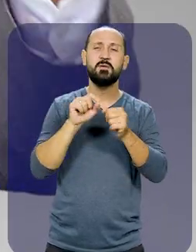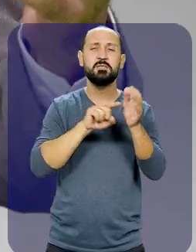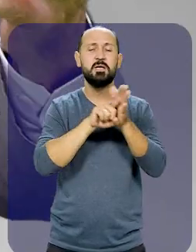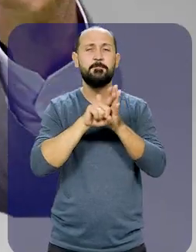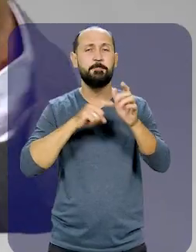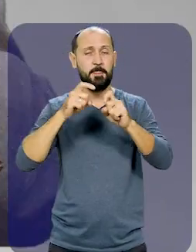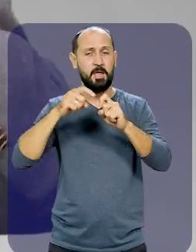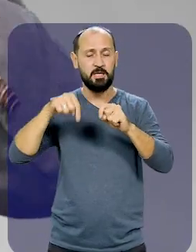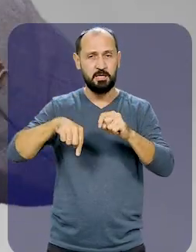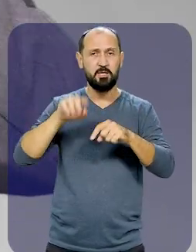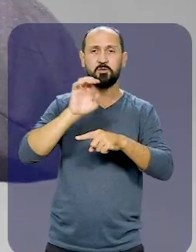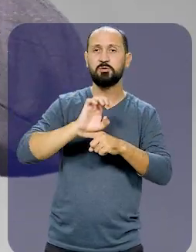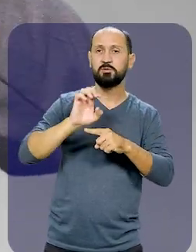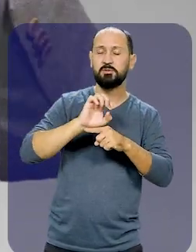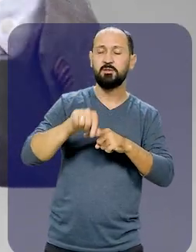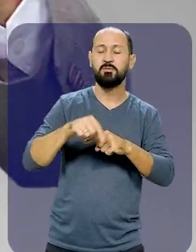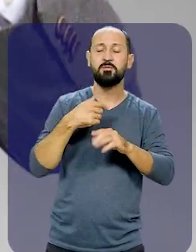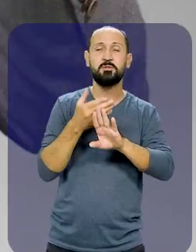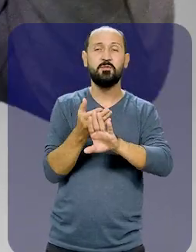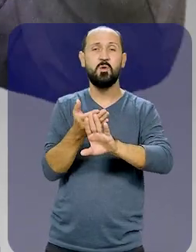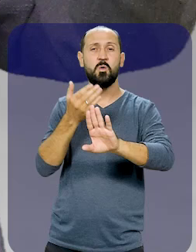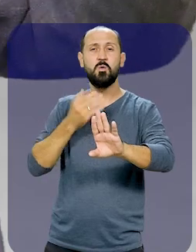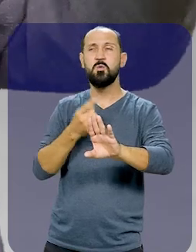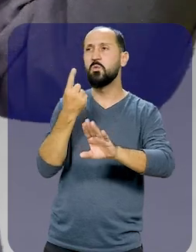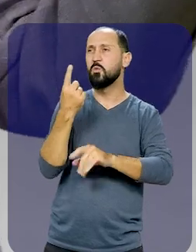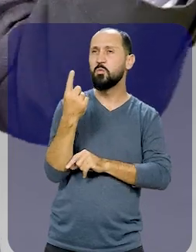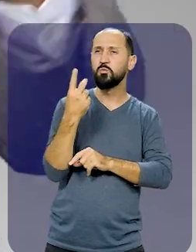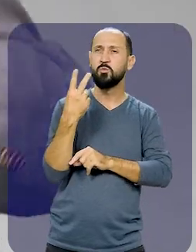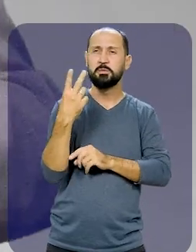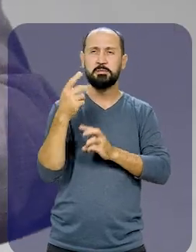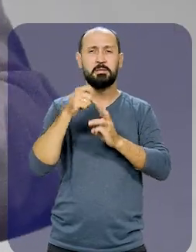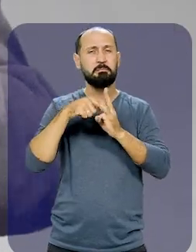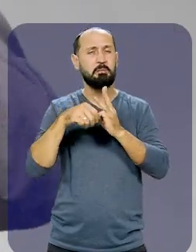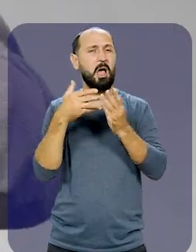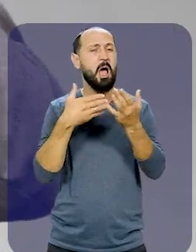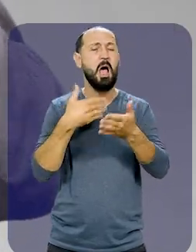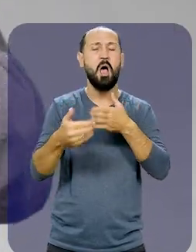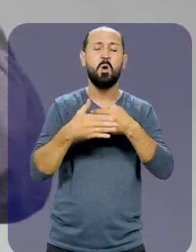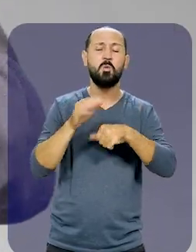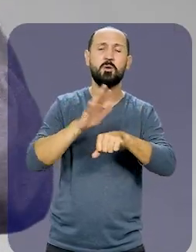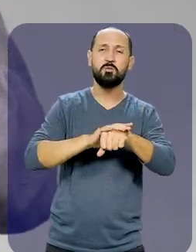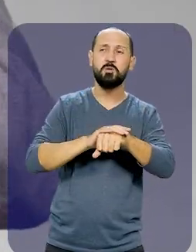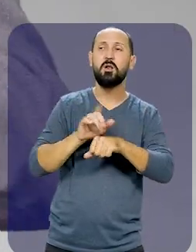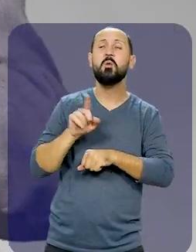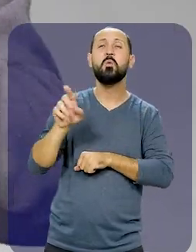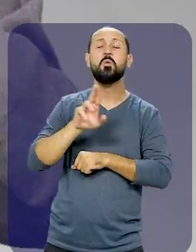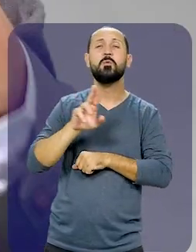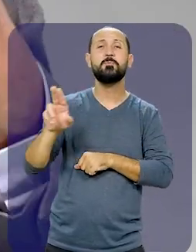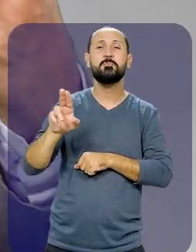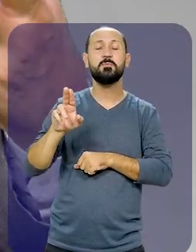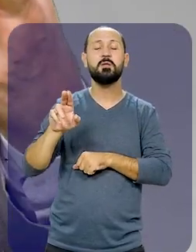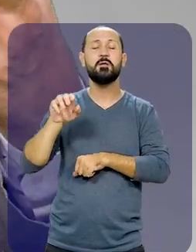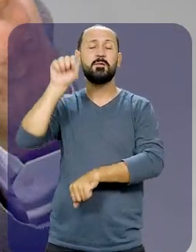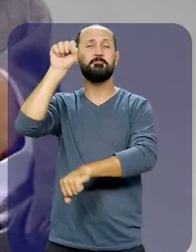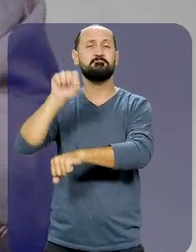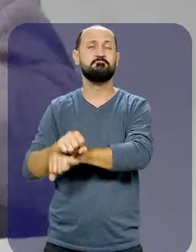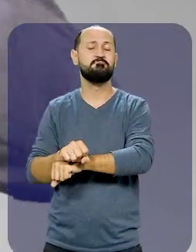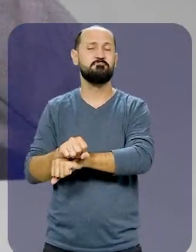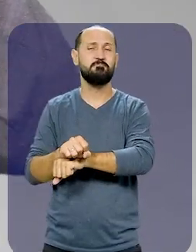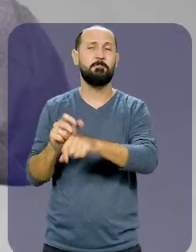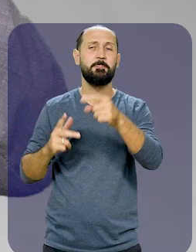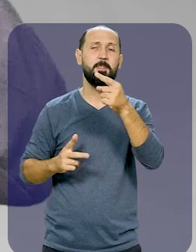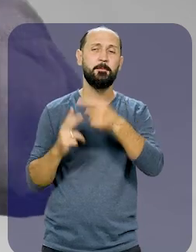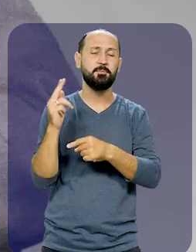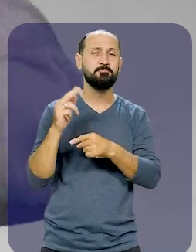perícia aqui no estado, você fica afastado 1, 2, 3 meses por alguma doença, lá chama-se inability.